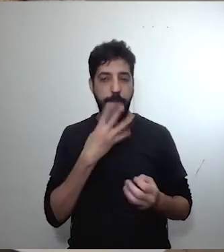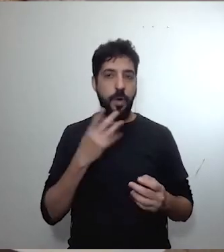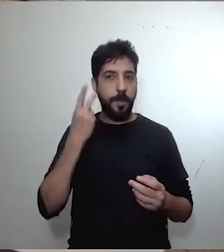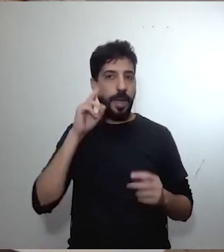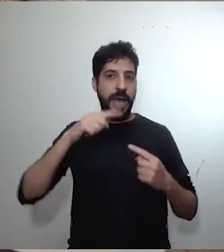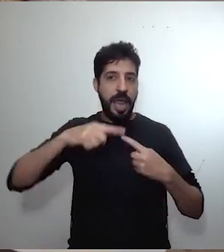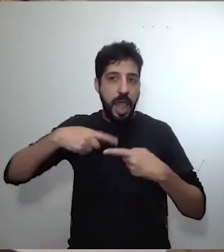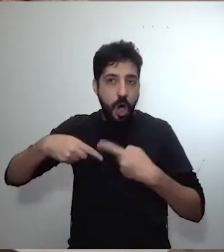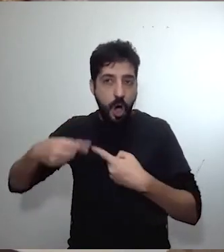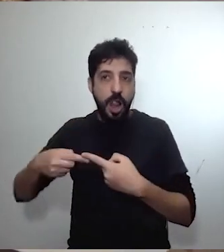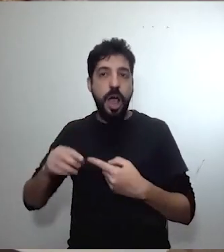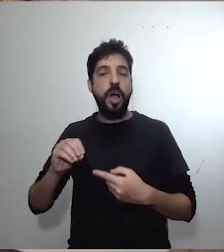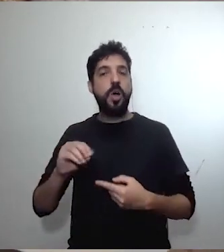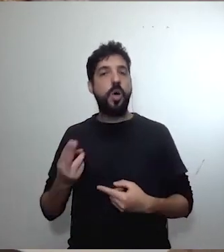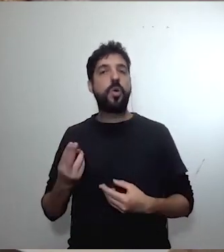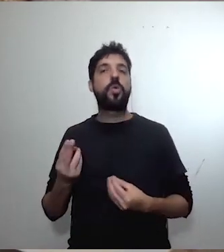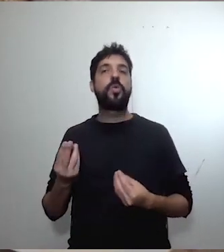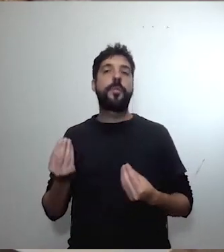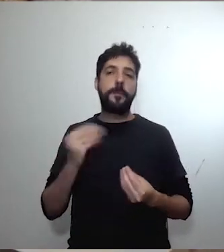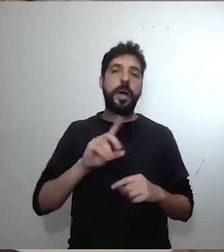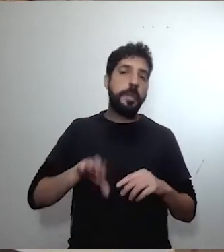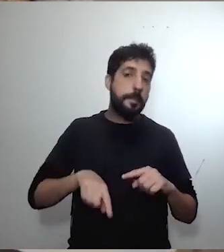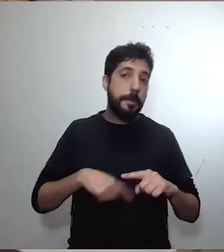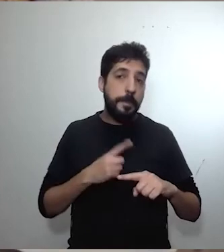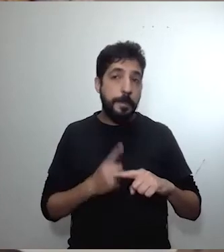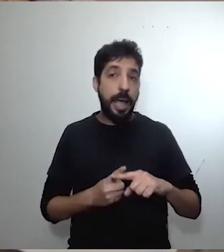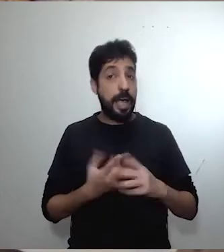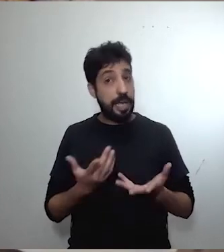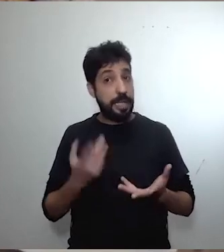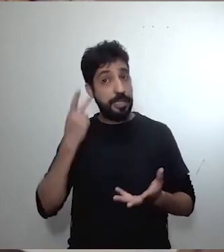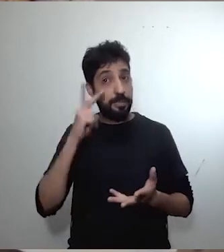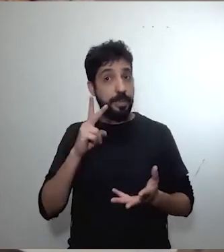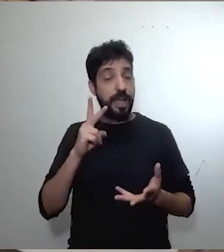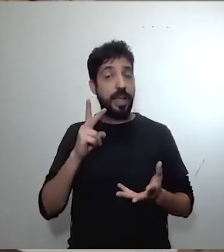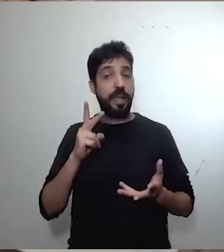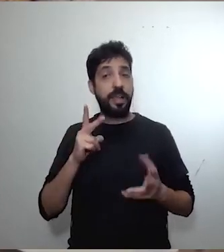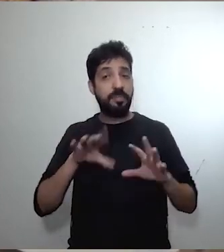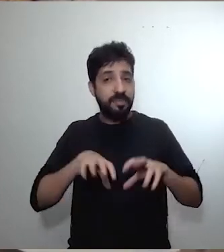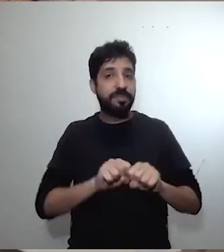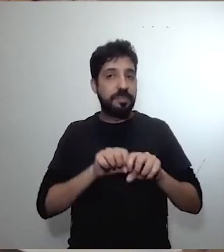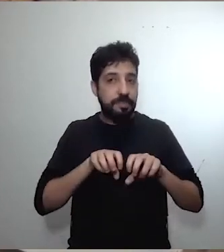para enrolar ou se a gente põe um pouquinho a mais para ela.